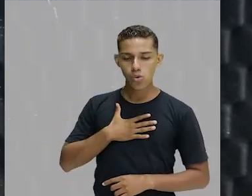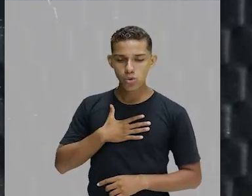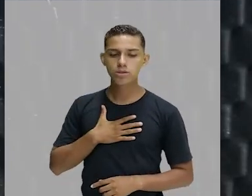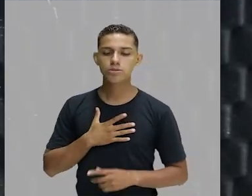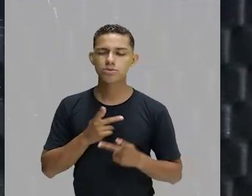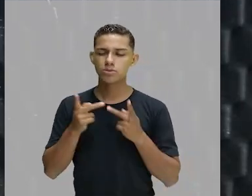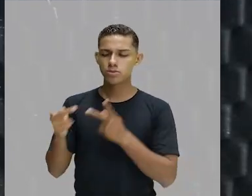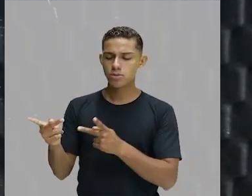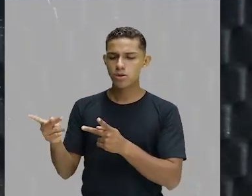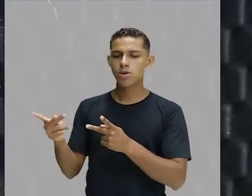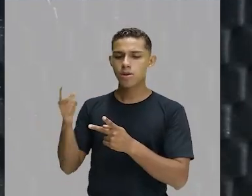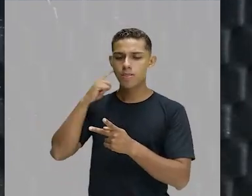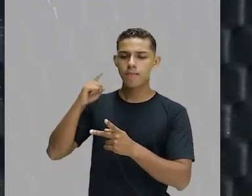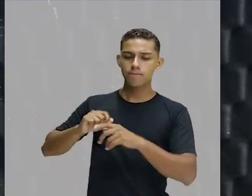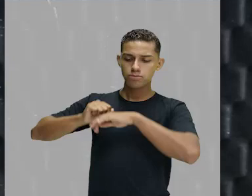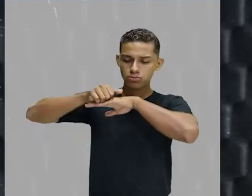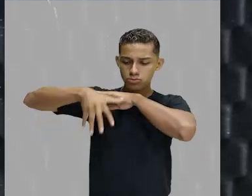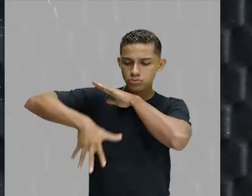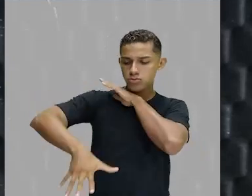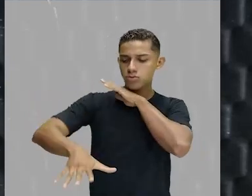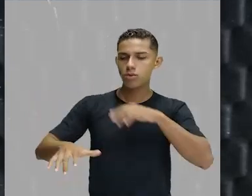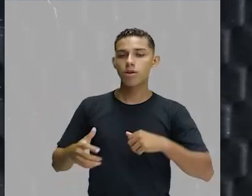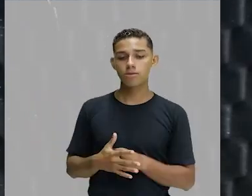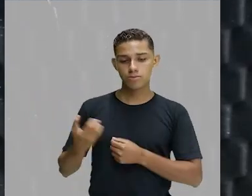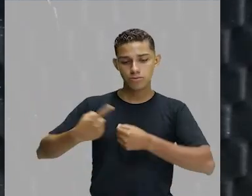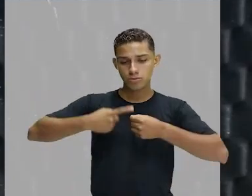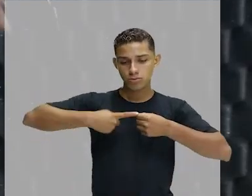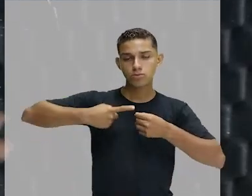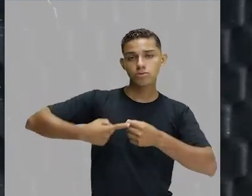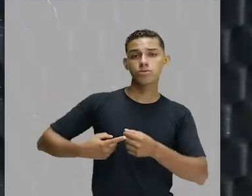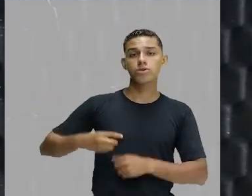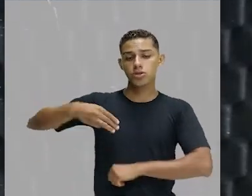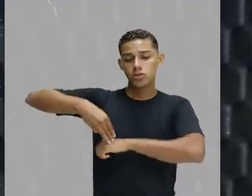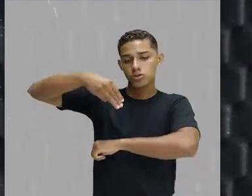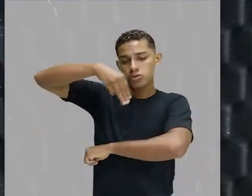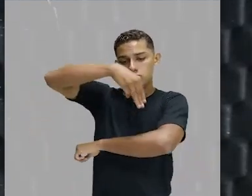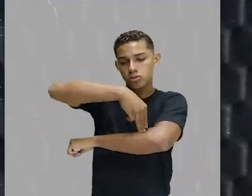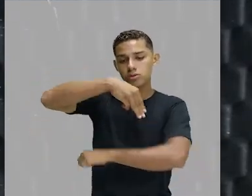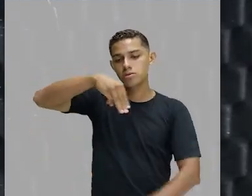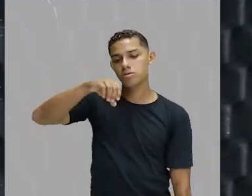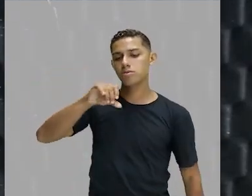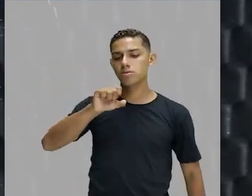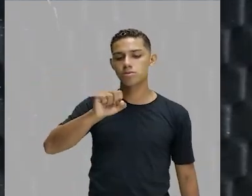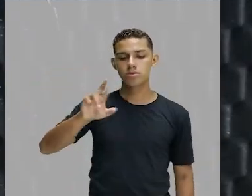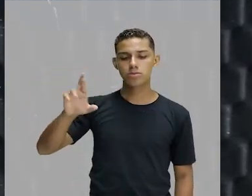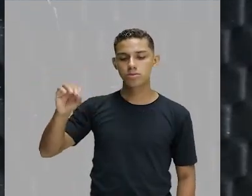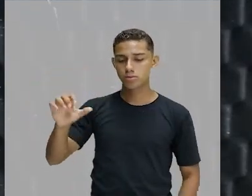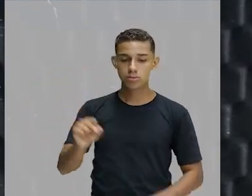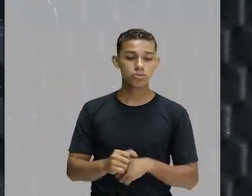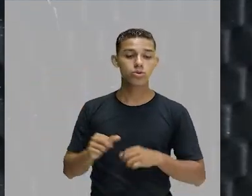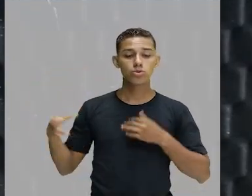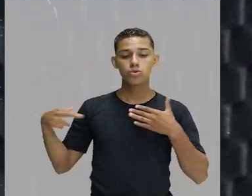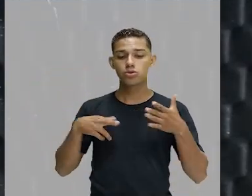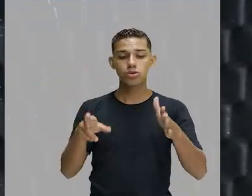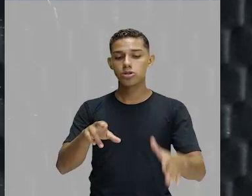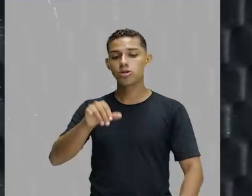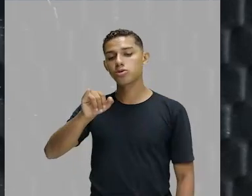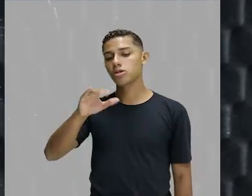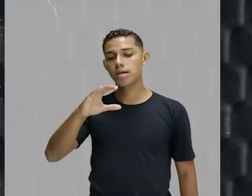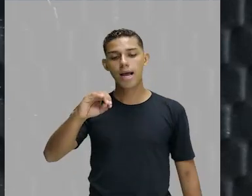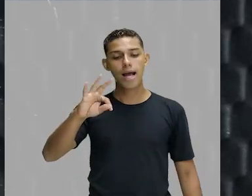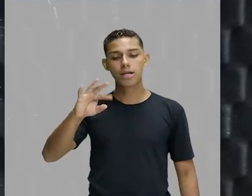Nas pequenas cachoeiras que nós temos na cidade de Morros, nos rios de Catu, né? Nas cachoeiras